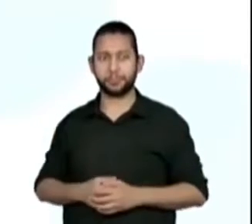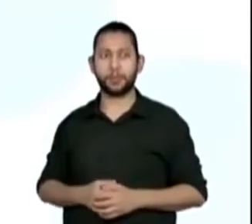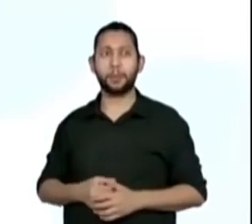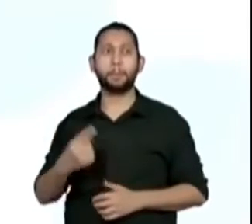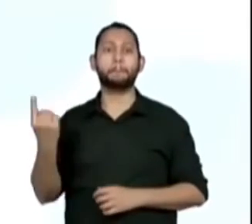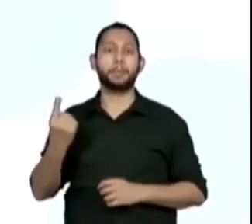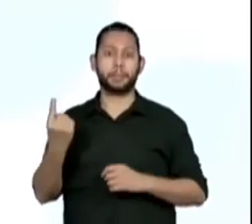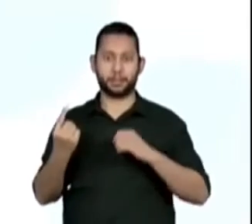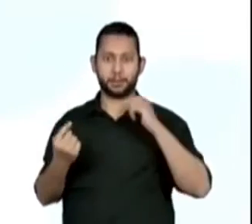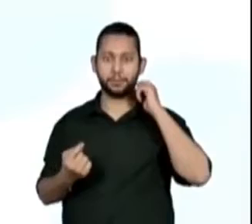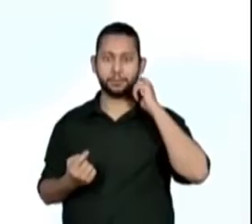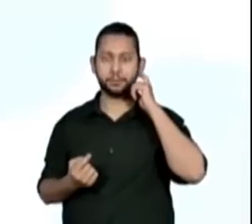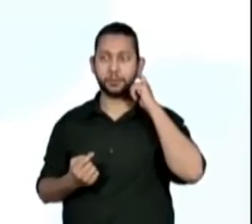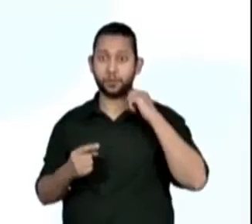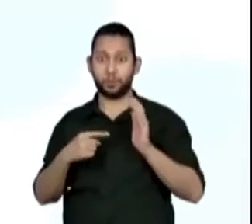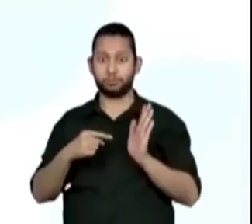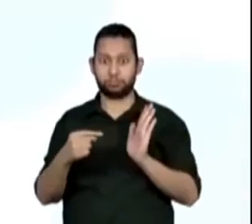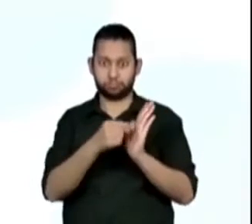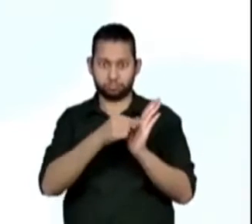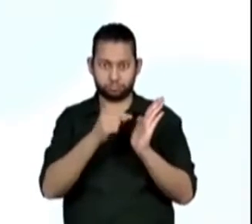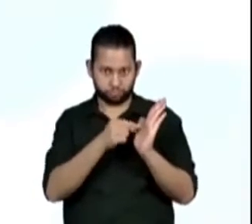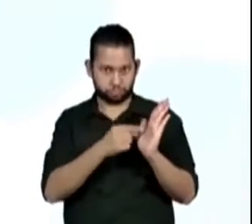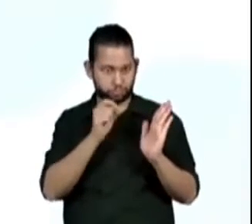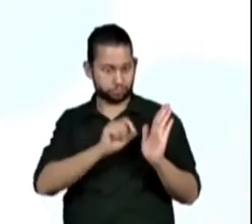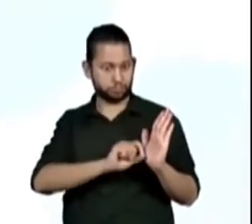mim a primeira, Pro, deixa eu só ligar ela aqui.